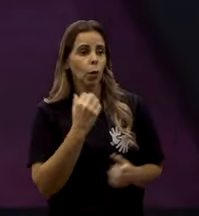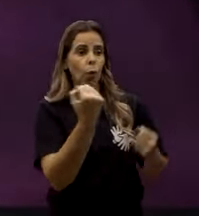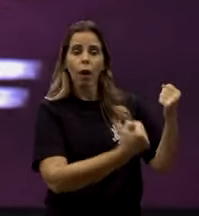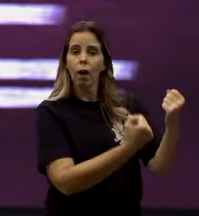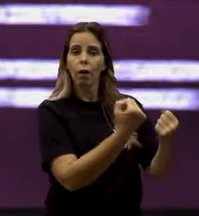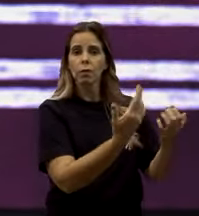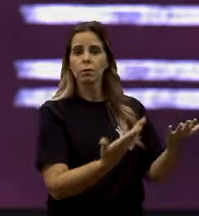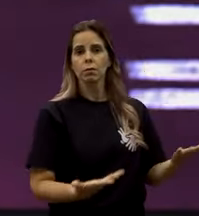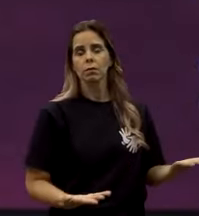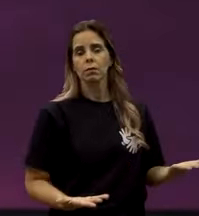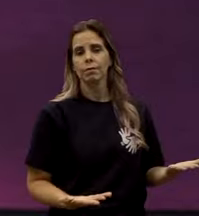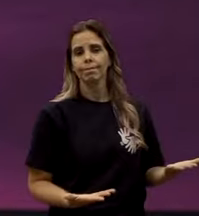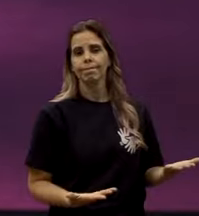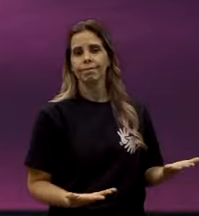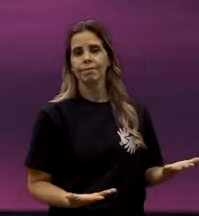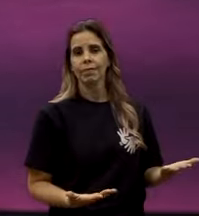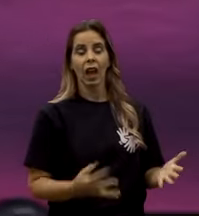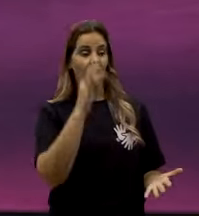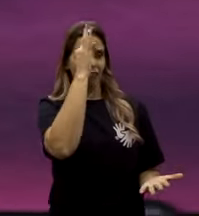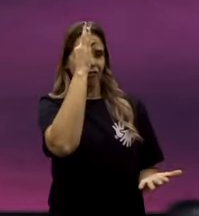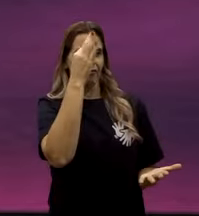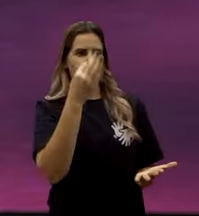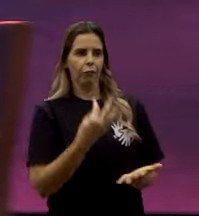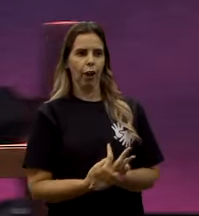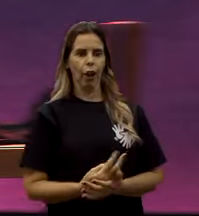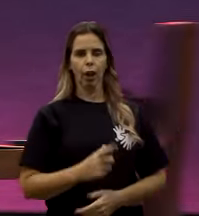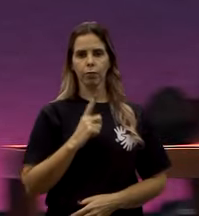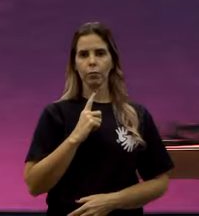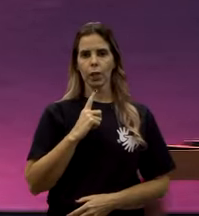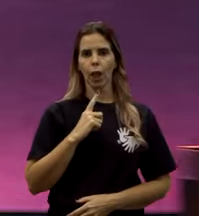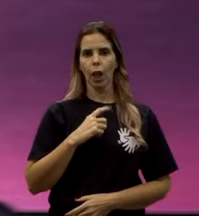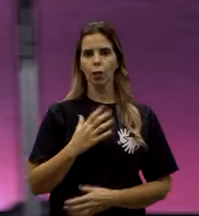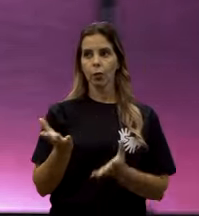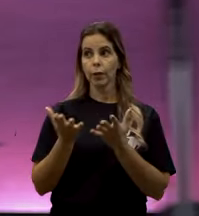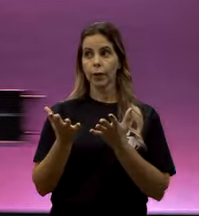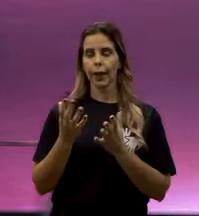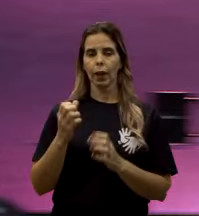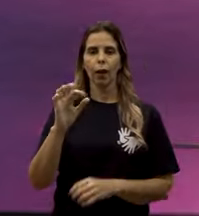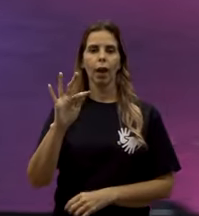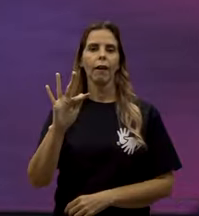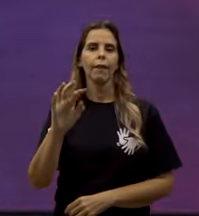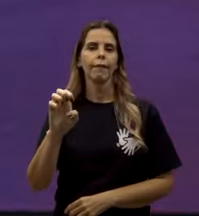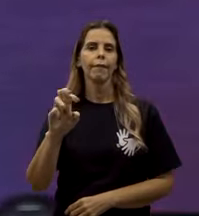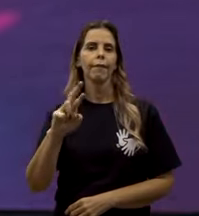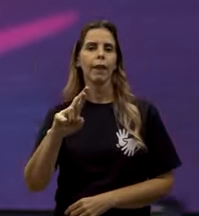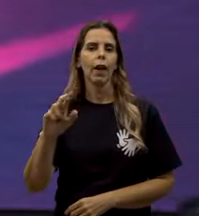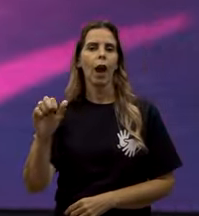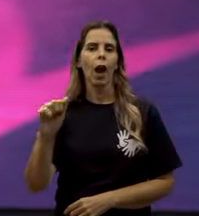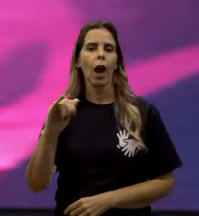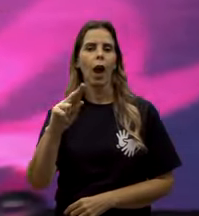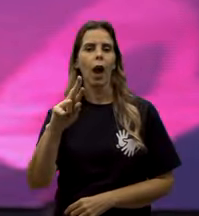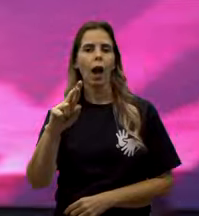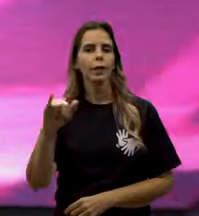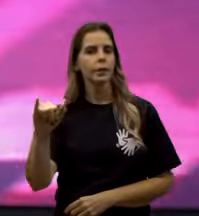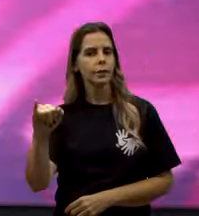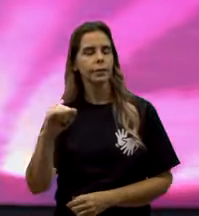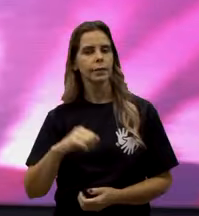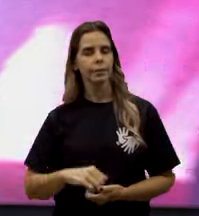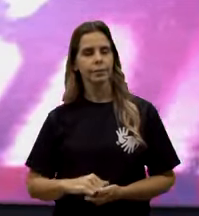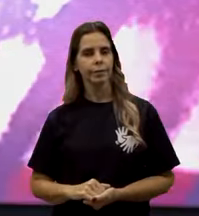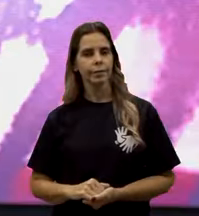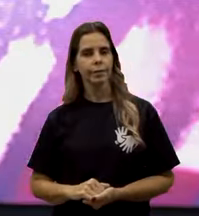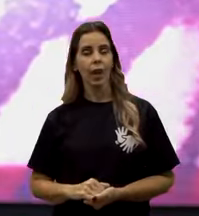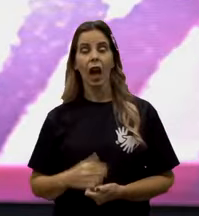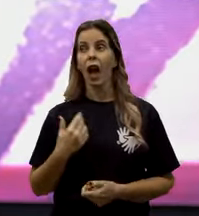tem gente que tá com fé igual T ferrar na garagem não poder usar Ok em nome de Jesus irmão começa a